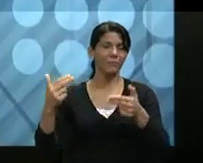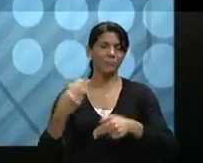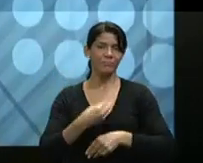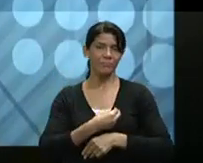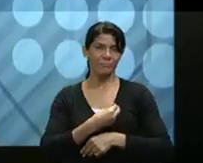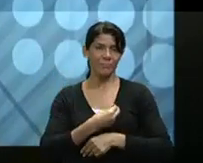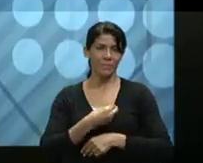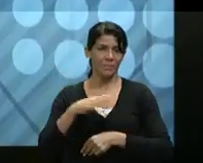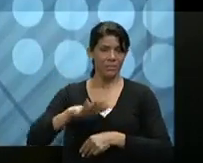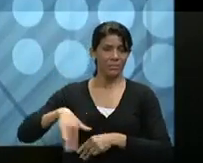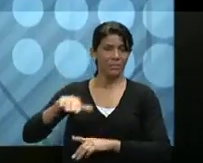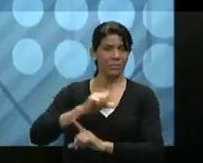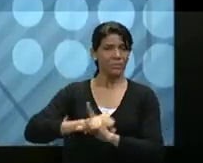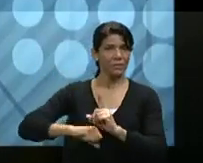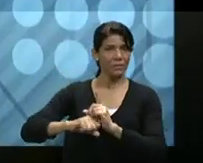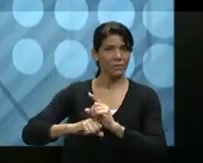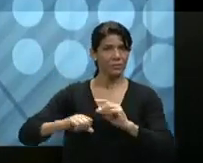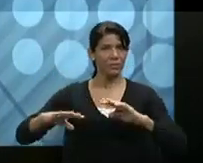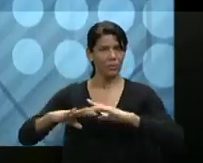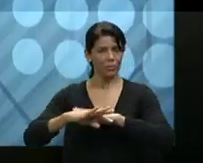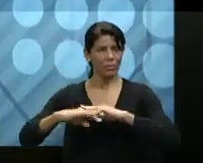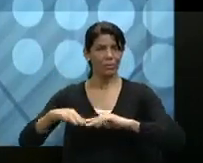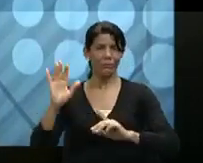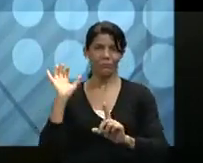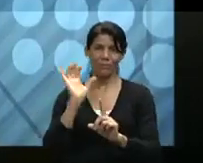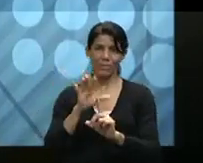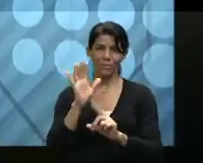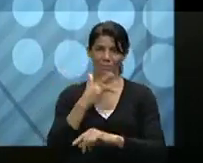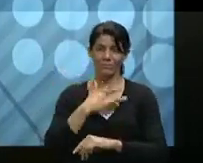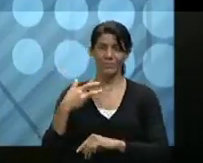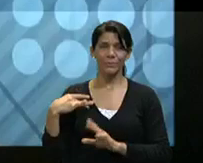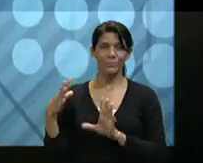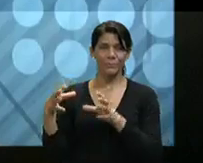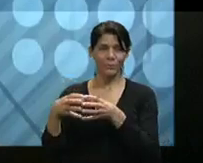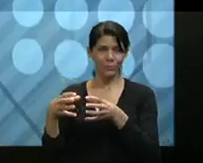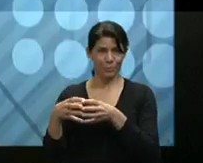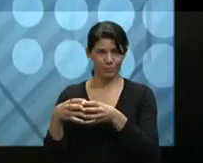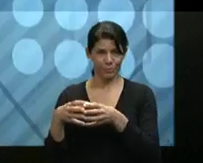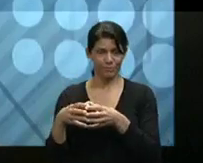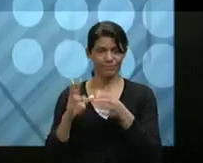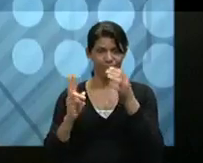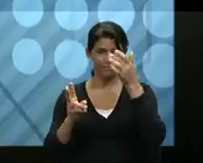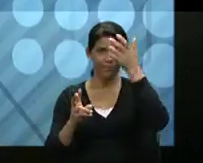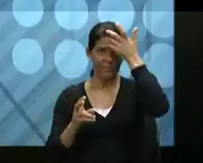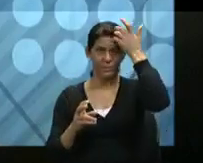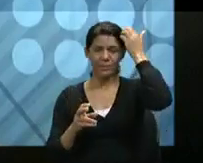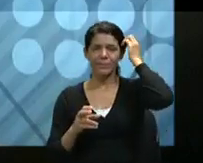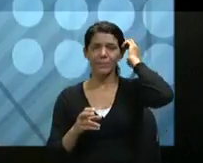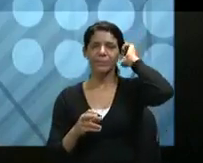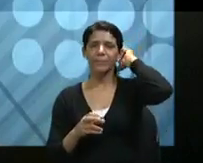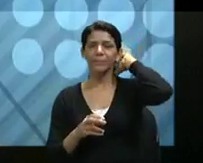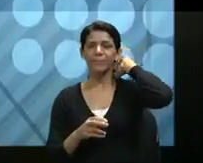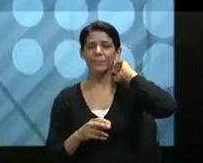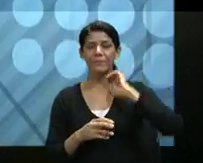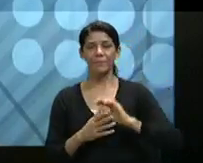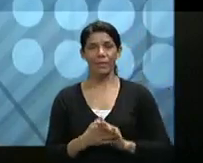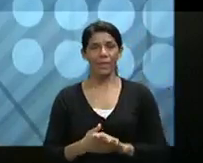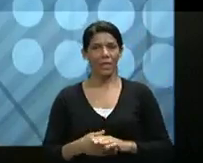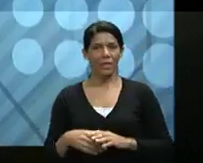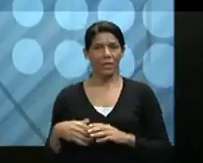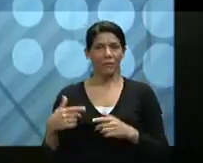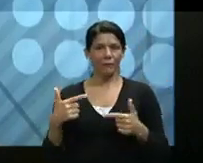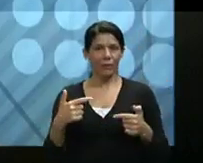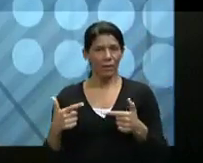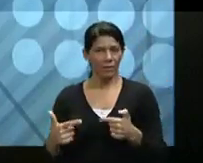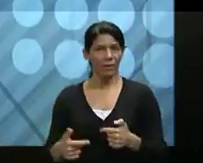cotidianas na nossa sociedade, como o trânsito, e isso impacta na saúde coletiva. Continuando então nesse eixo temático de